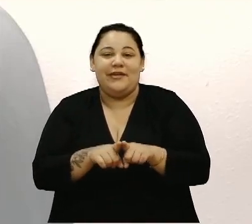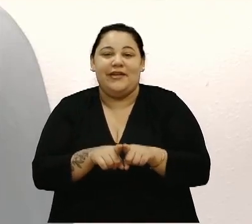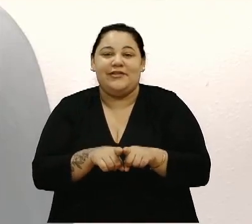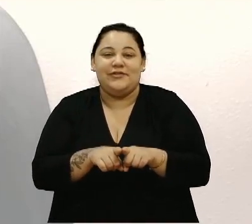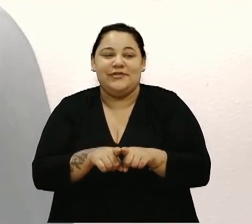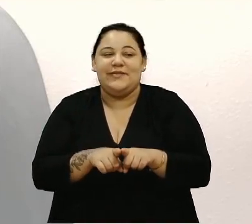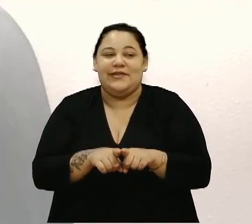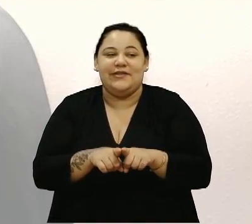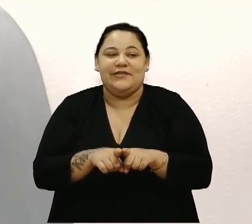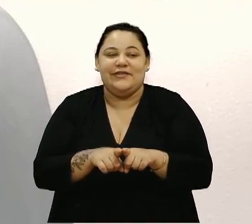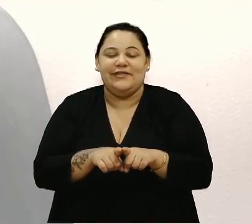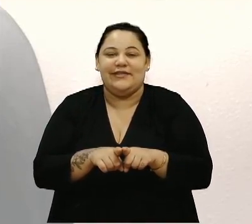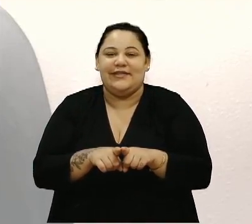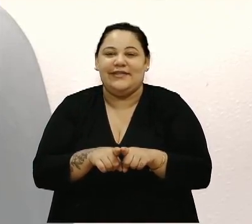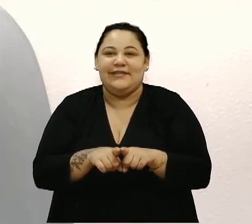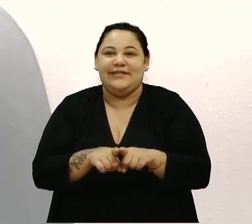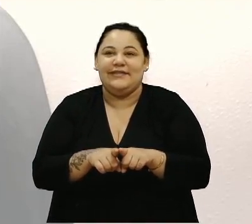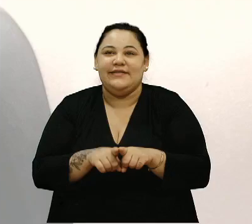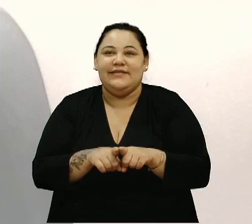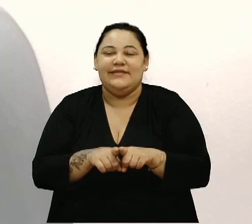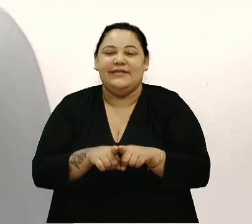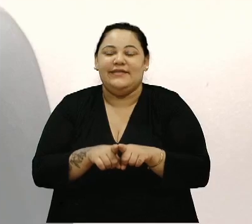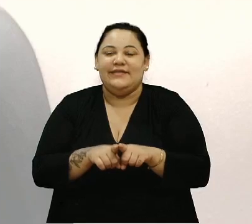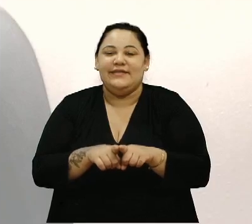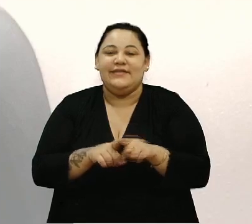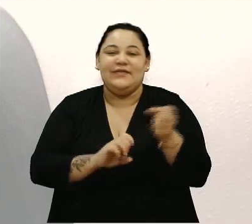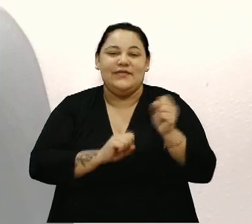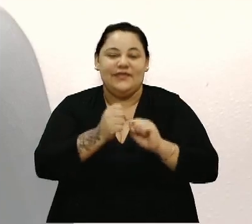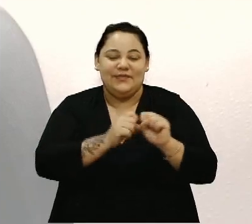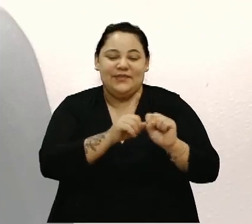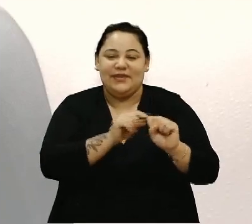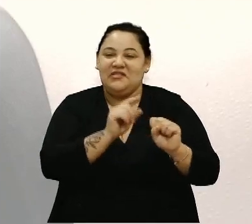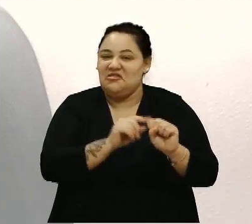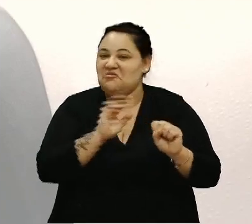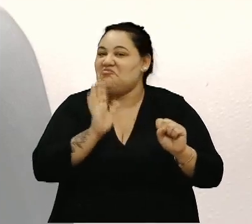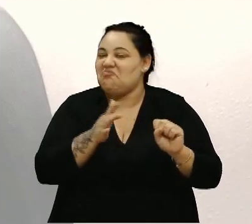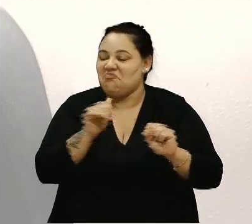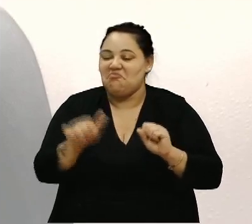Jorge é um empresário que foi da melhor qualidade.